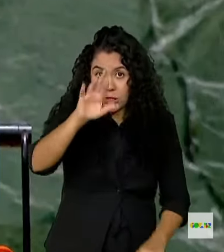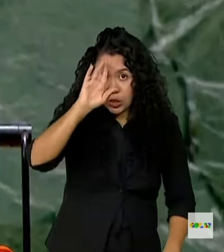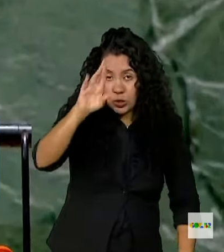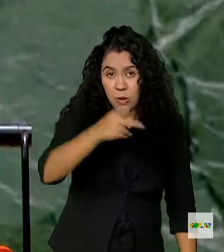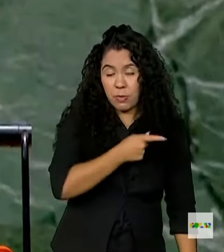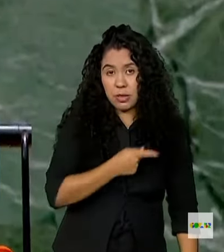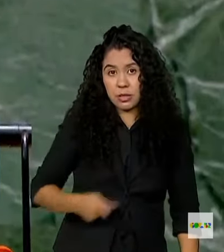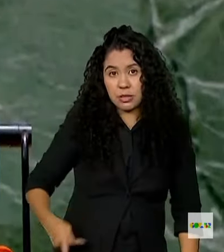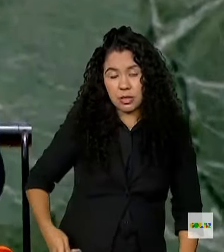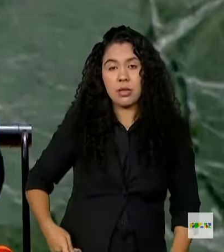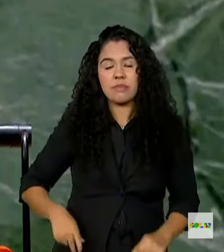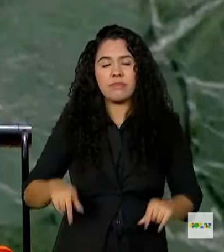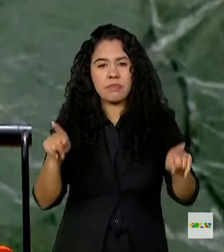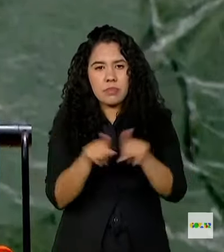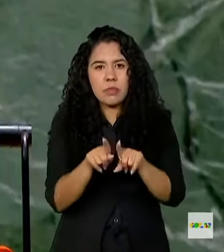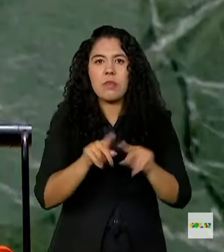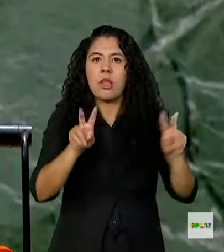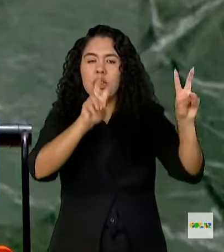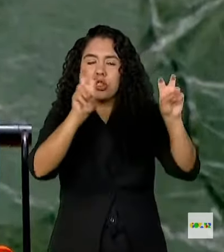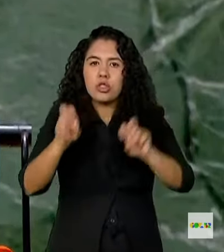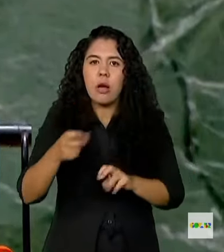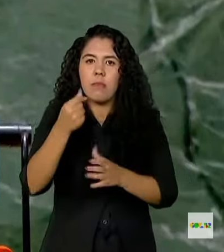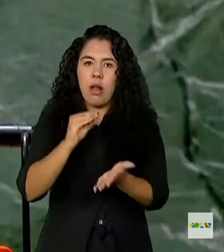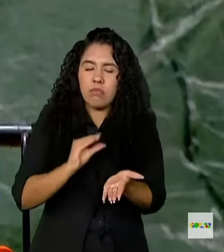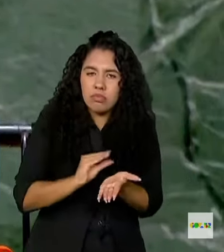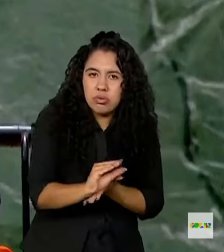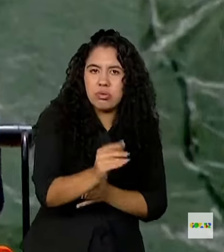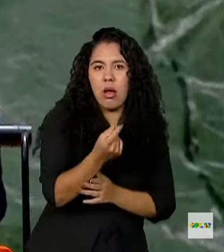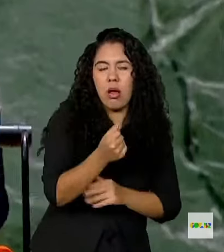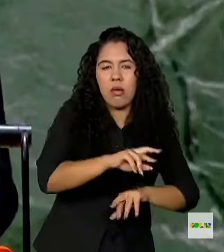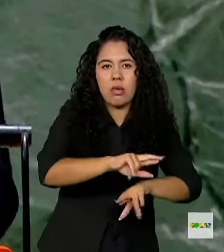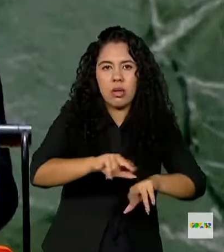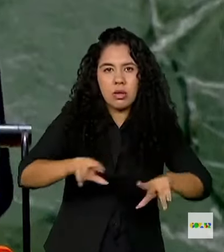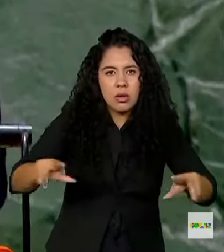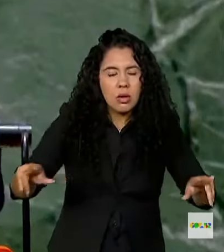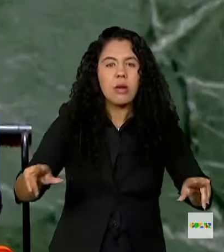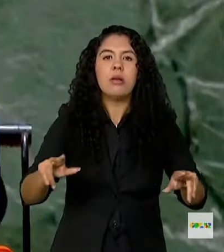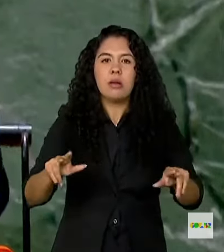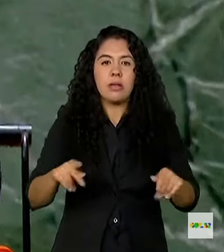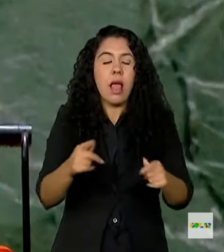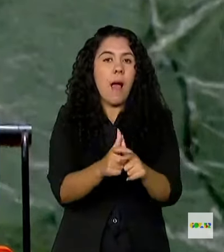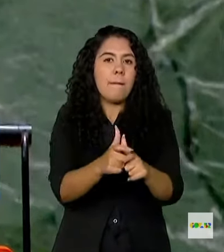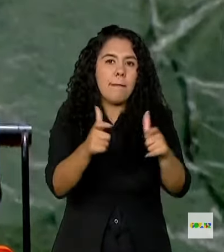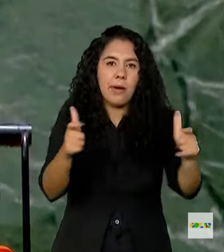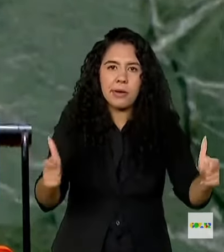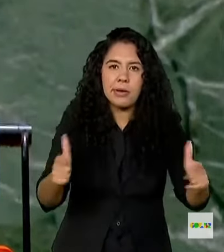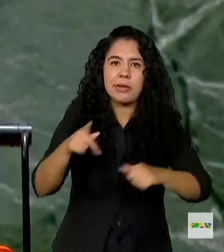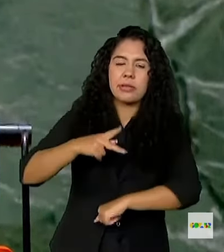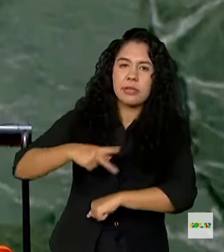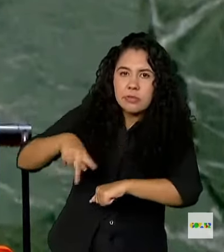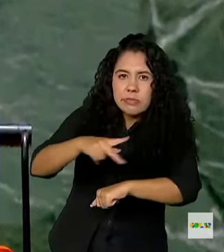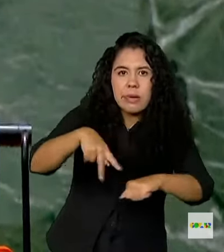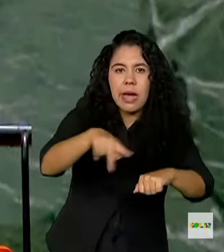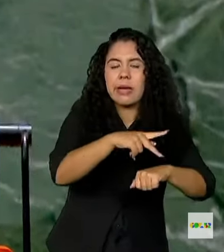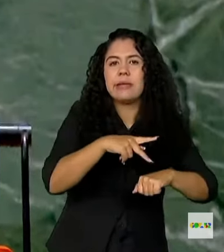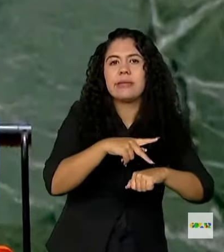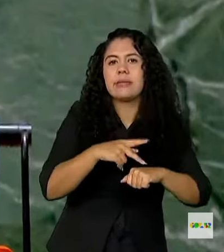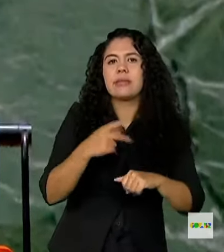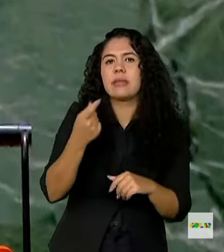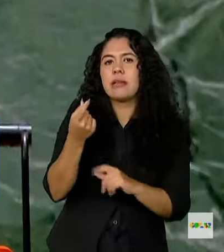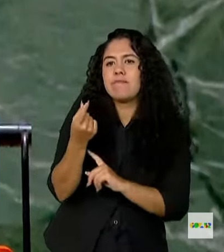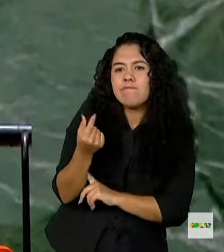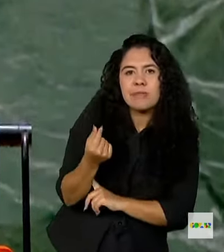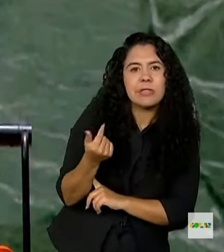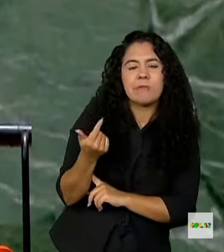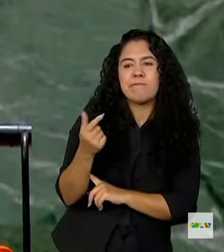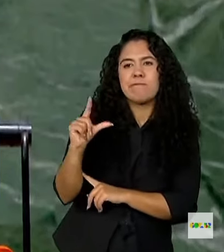condições para acesso a recursos financeiros seguem proibitivas para a maioria dos países de renda baixa e média.